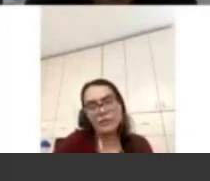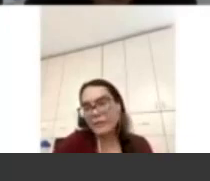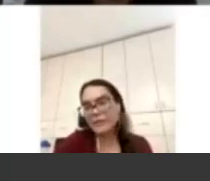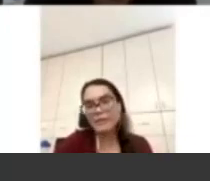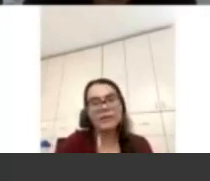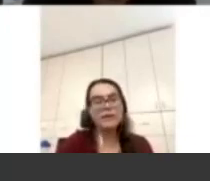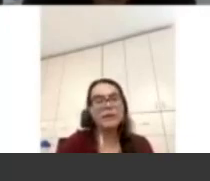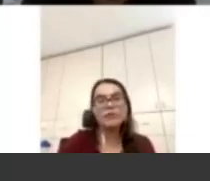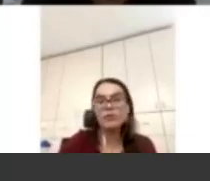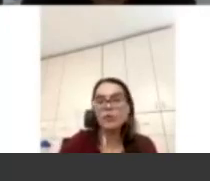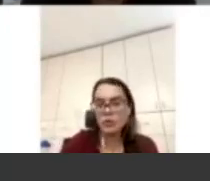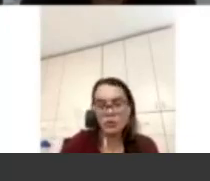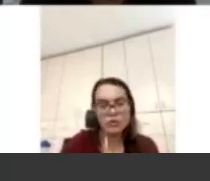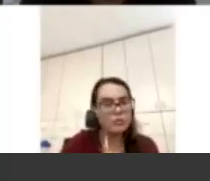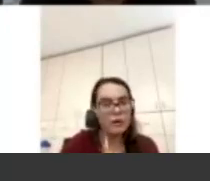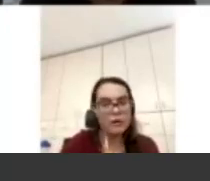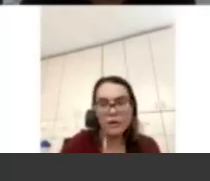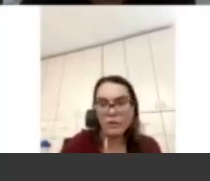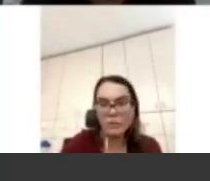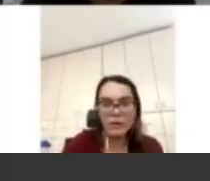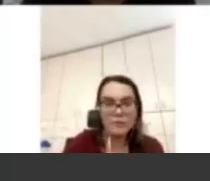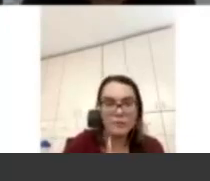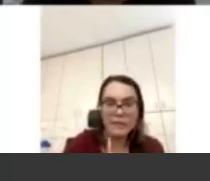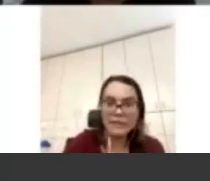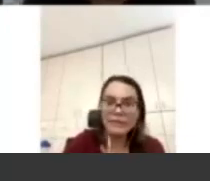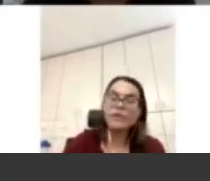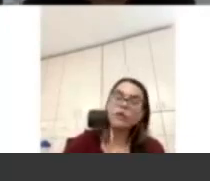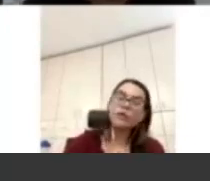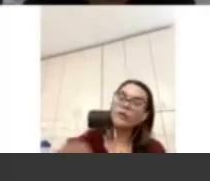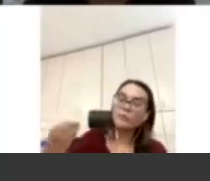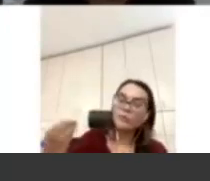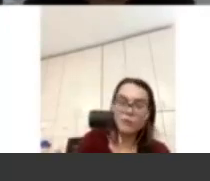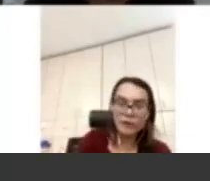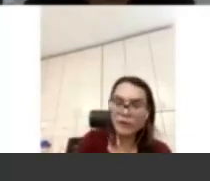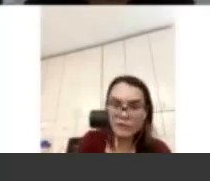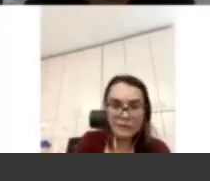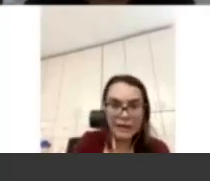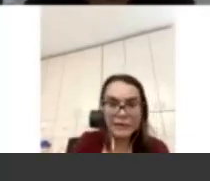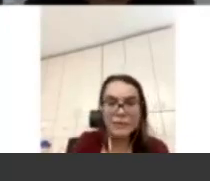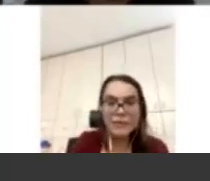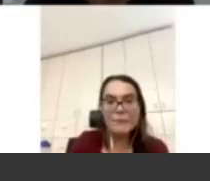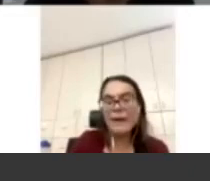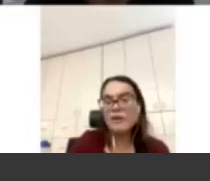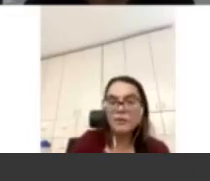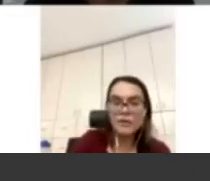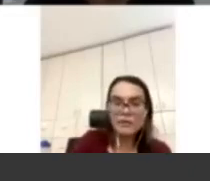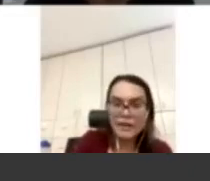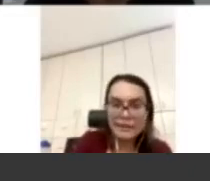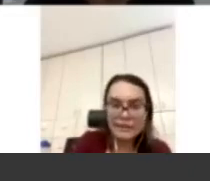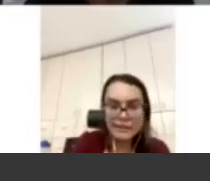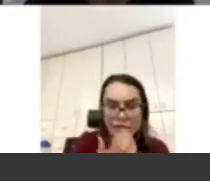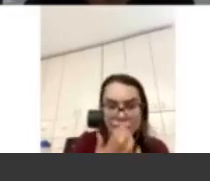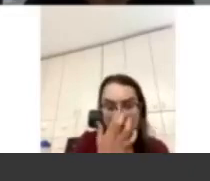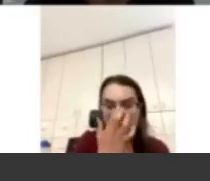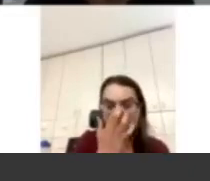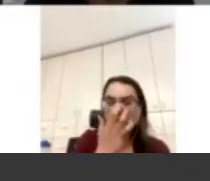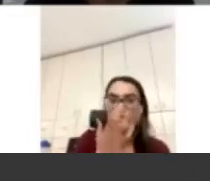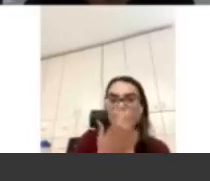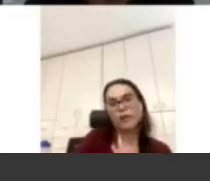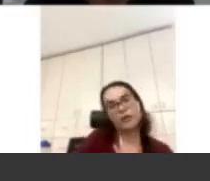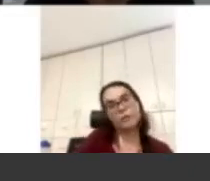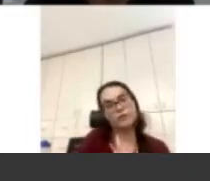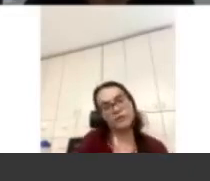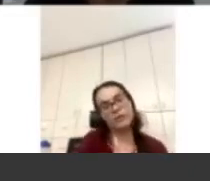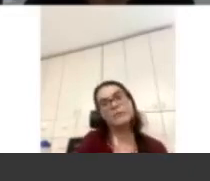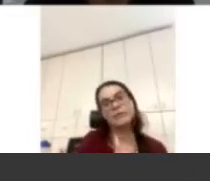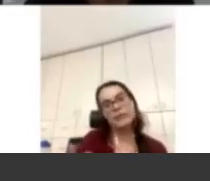sessões de treinamento são treinamentos curtos, de 1 hora, 1 hora e meia, que ocorrem no próprio local de trabalho, mais ou menos a cada 15 dias.